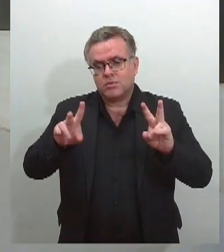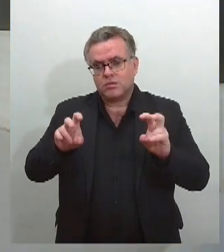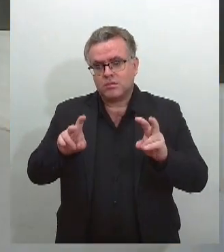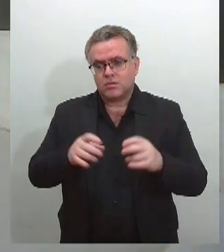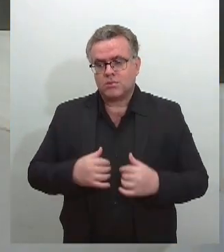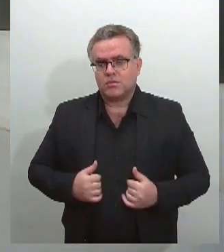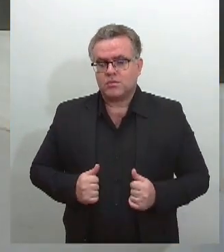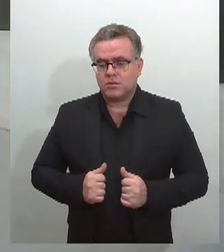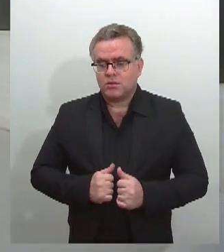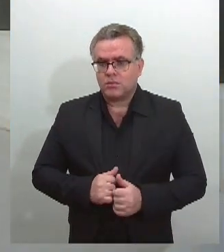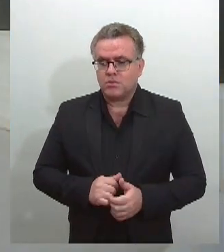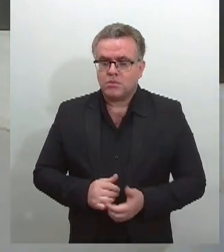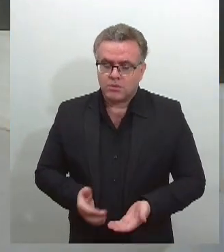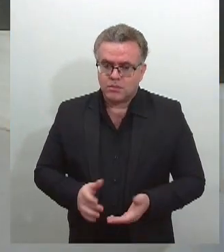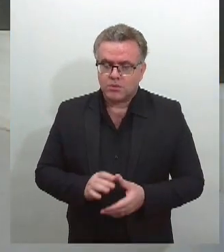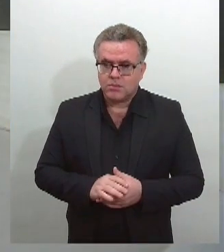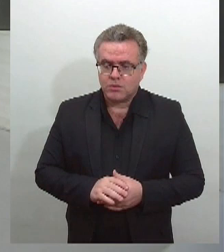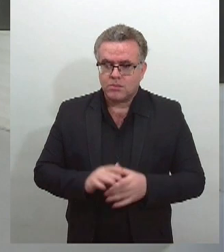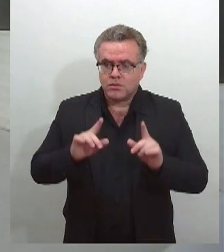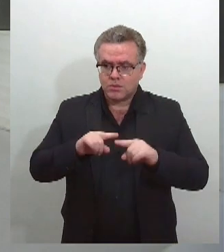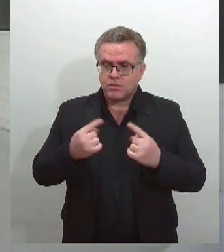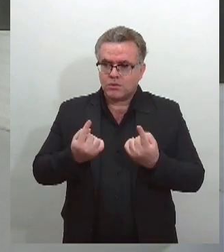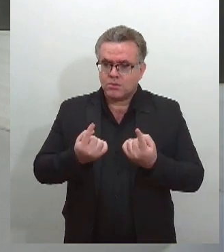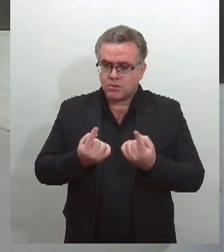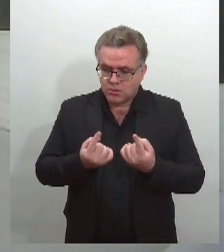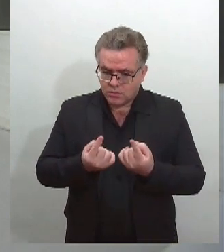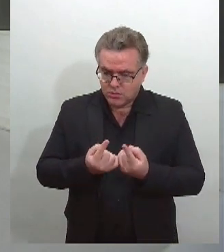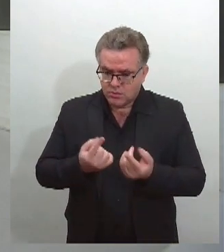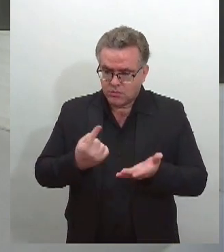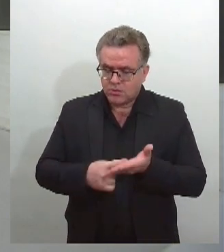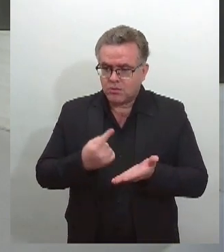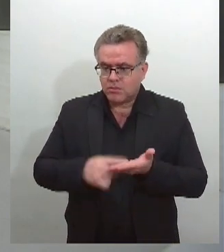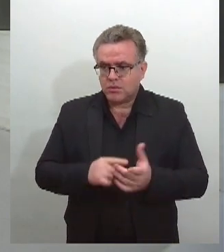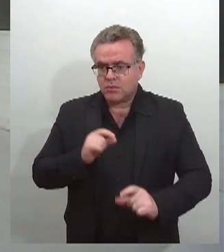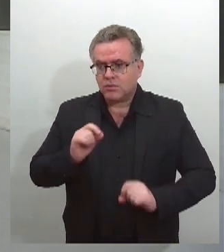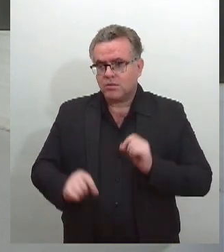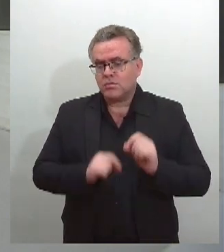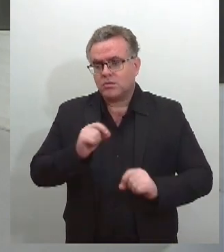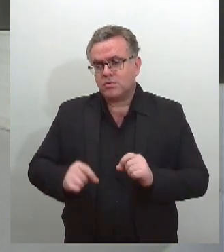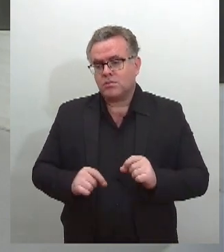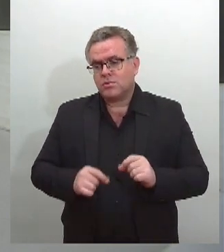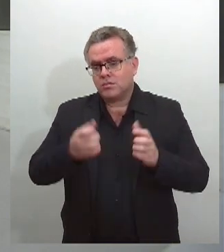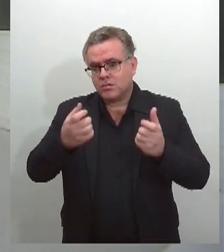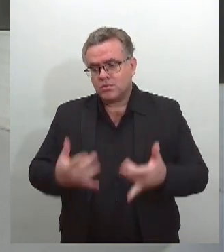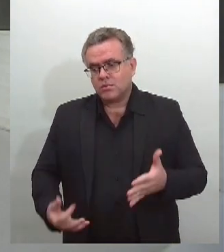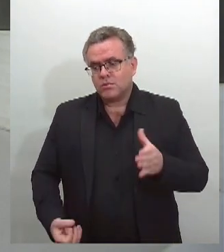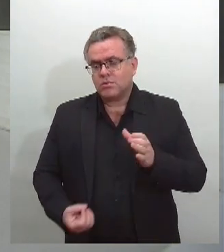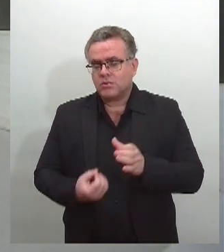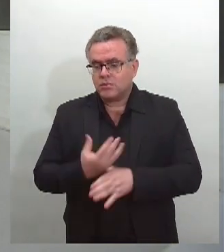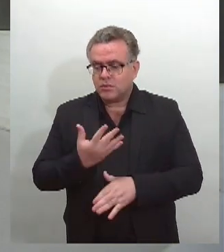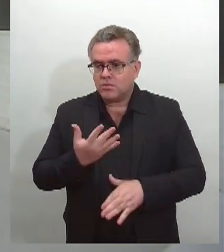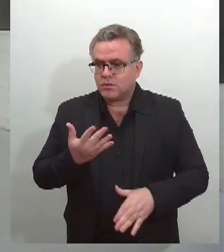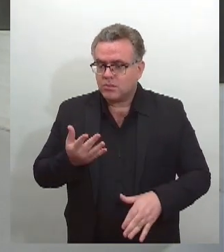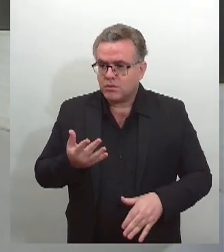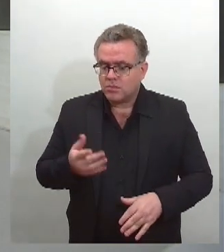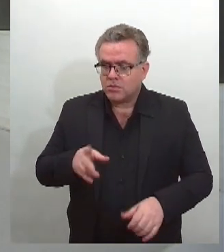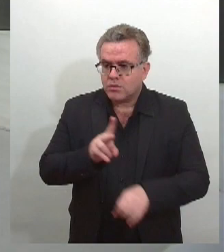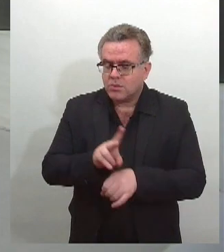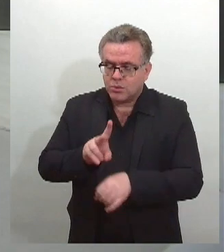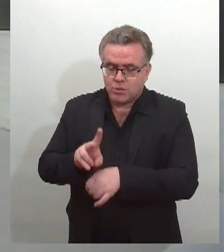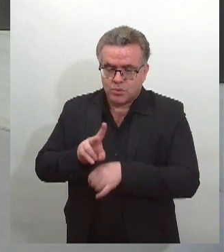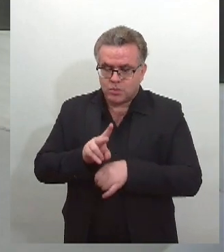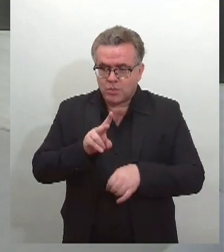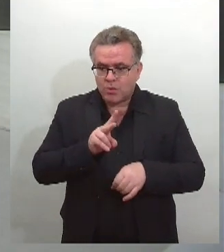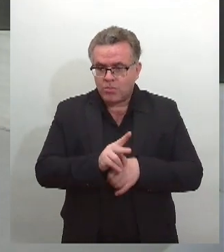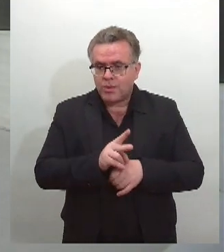O grande expediente da sessão foi reservado à discussão sobre a criação de caprinos e ovinos em Sergipe. A propositura